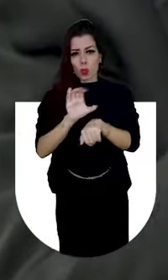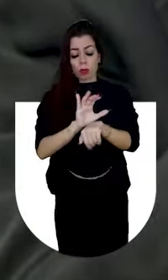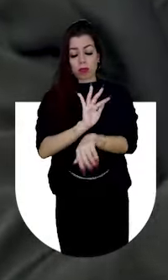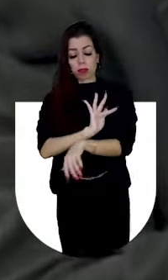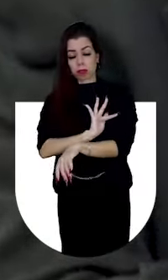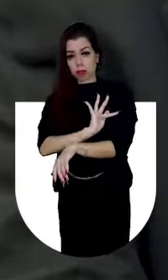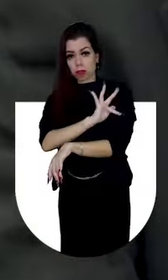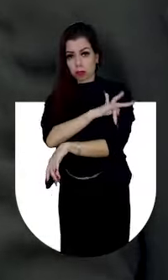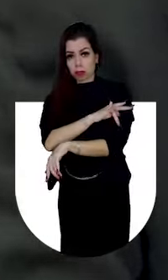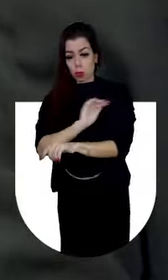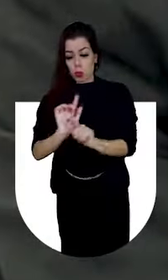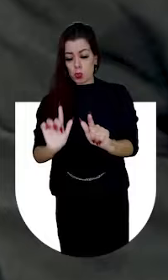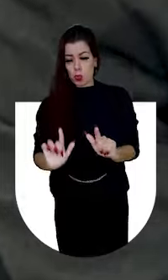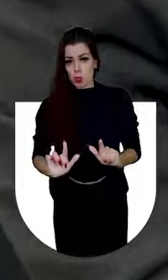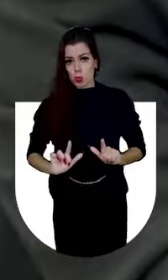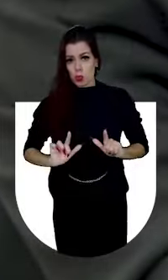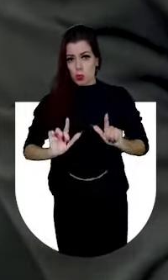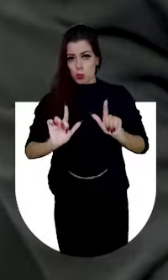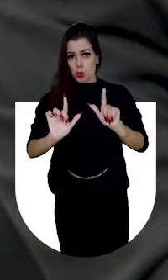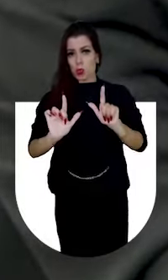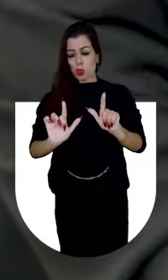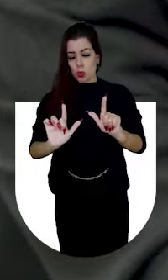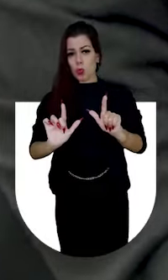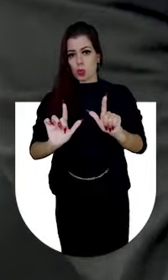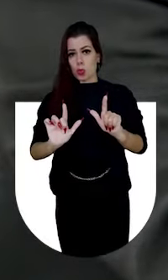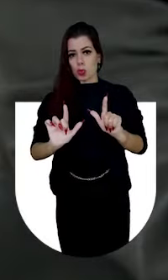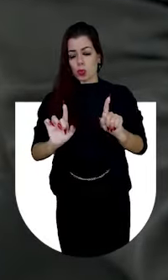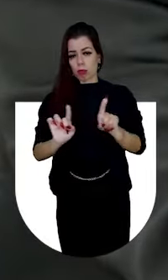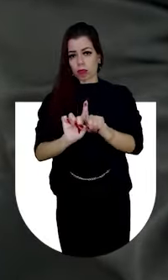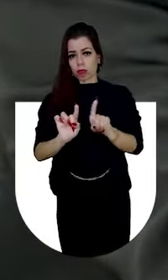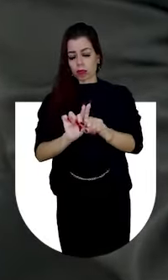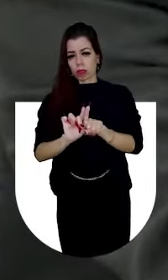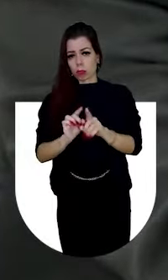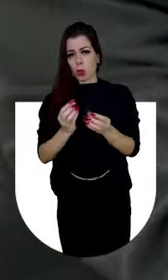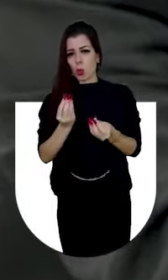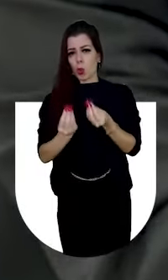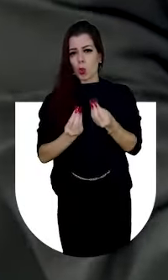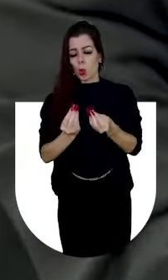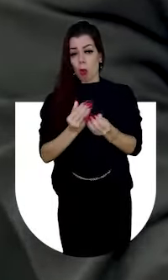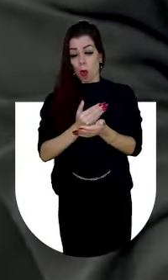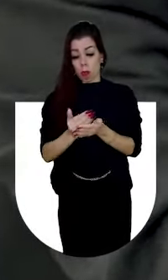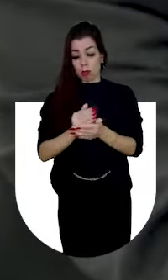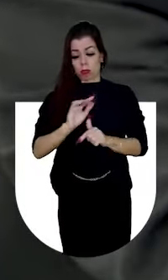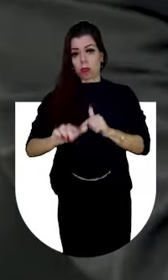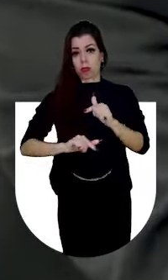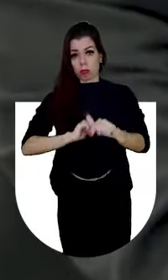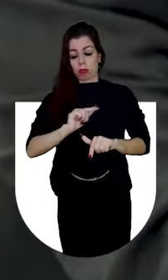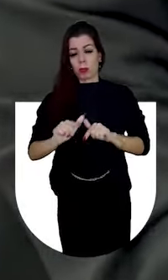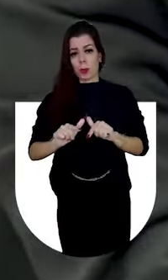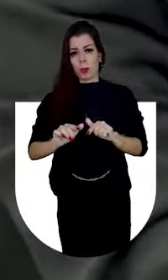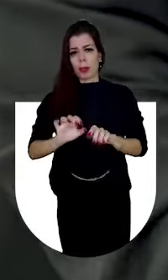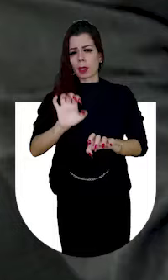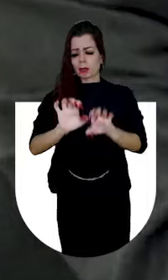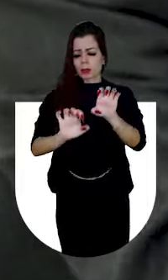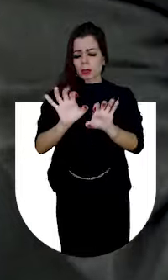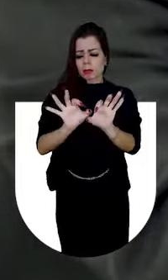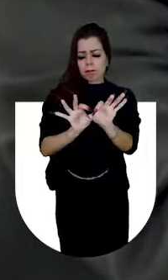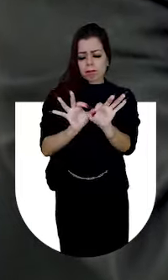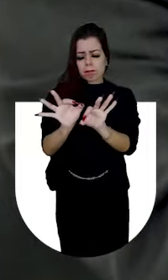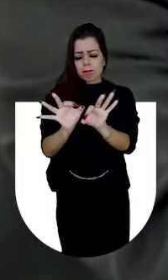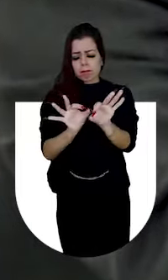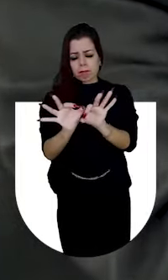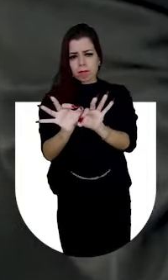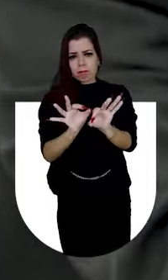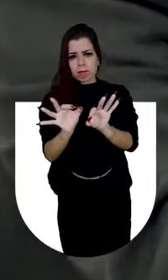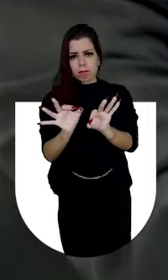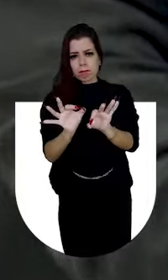ele ganha um diploma técnico, de nível técnico, ele possa ingressar no mercado de trabalho. Então as empresas modelaram o curso para a partir do sexto mês eles